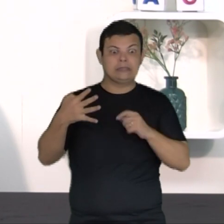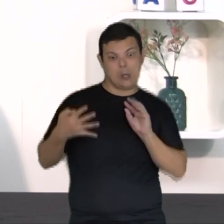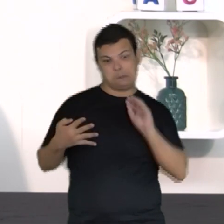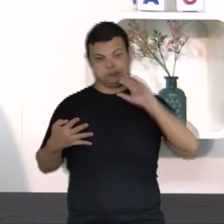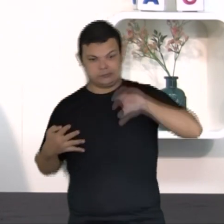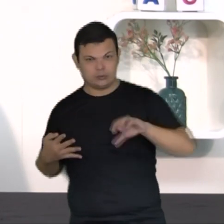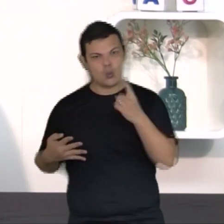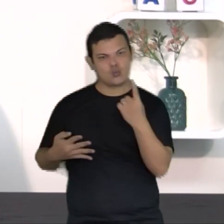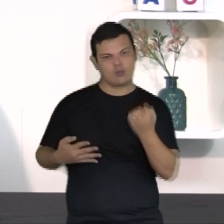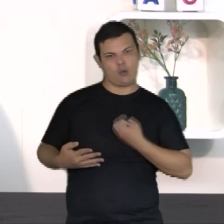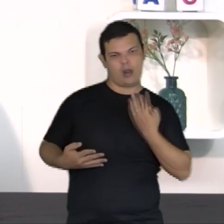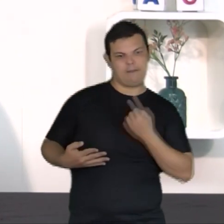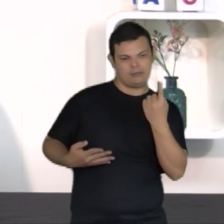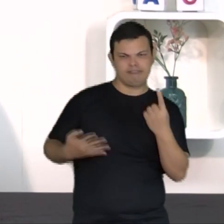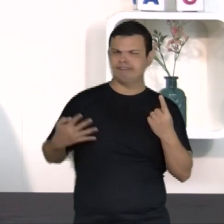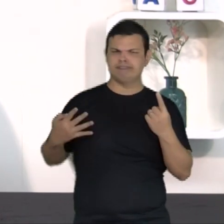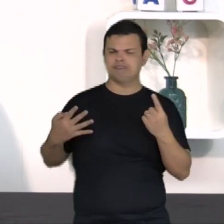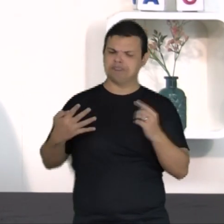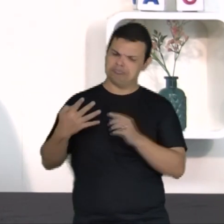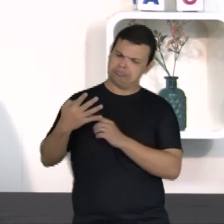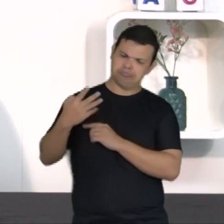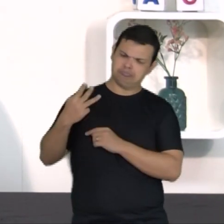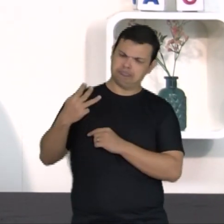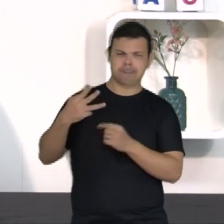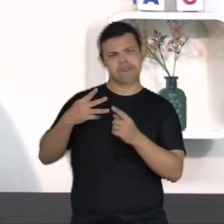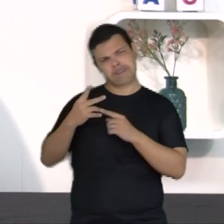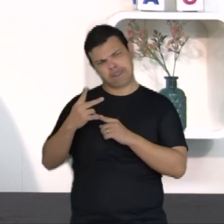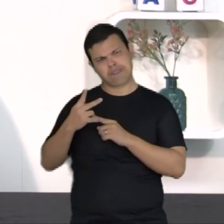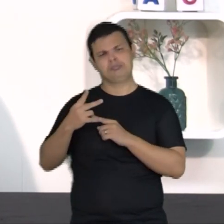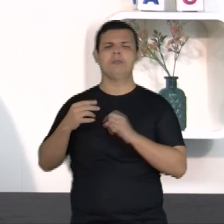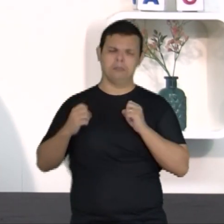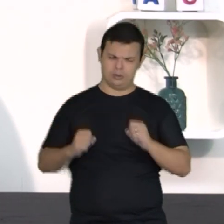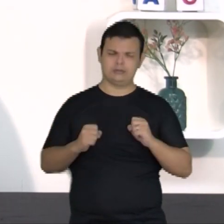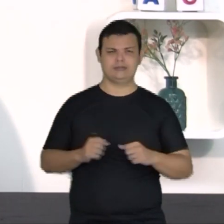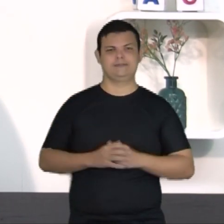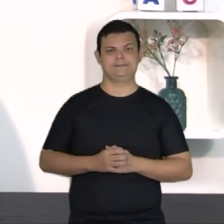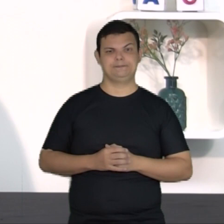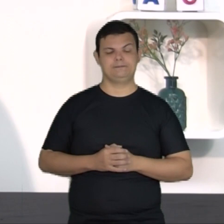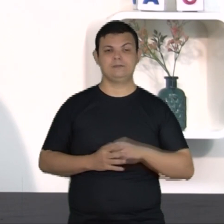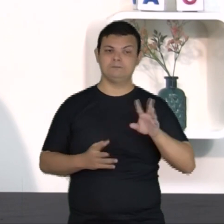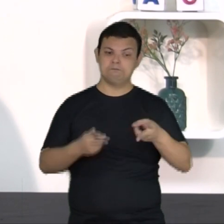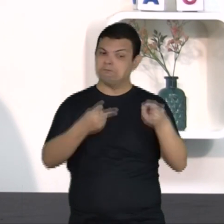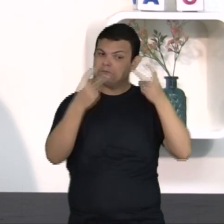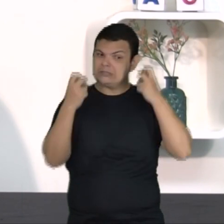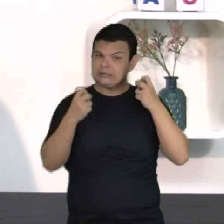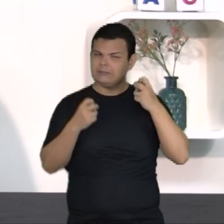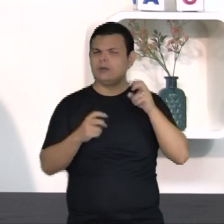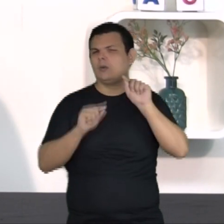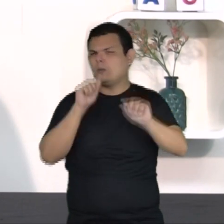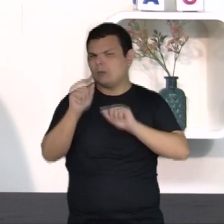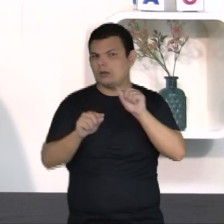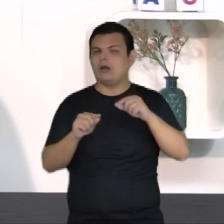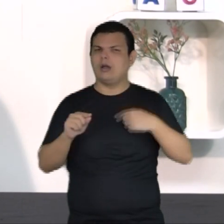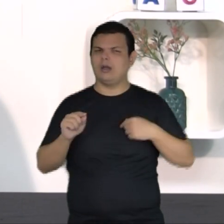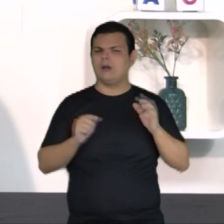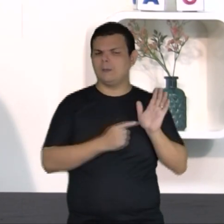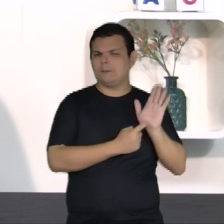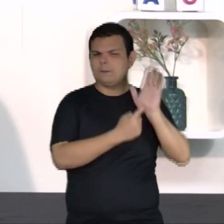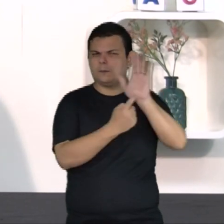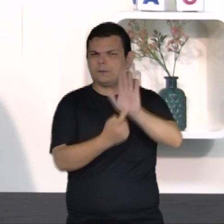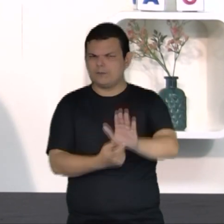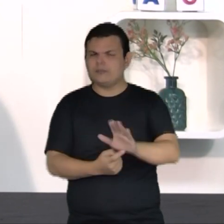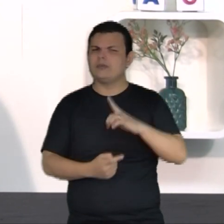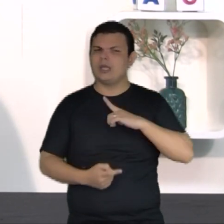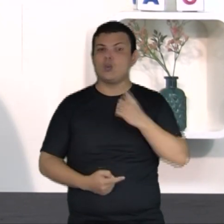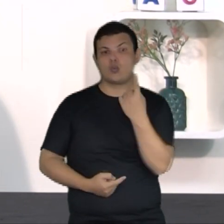dentro de um único poema, tá certo? Então, para que a gente possa começar a perceber mais ou menos sobre o que eu estou falando, eu vou trazer para vocês aqui a leitura